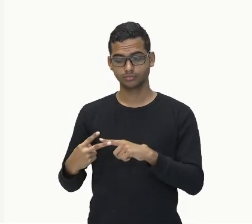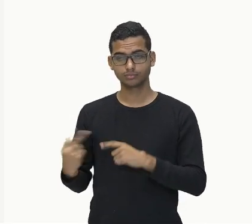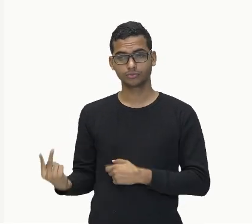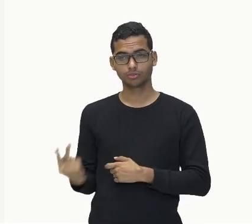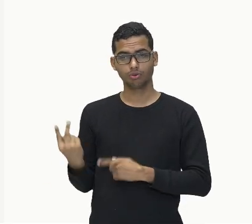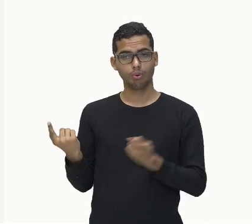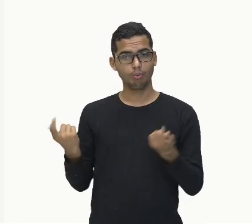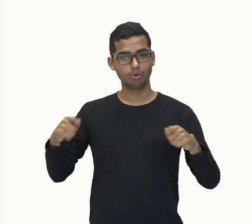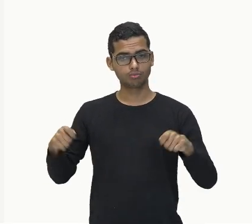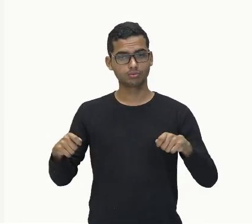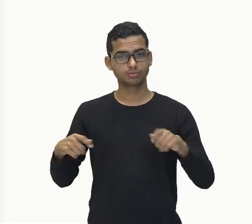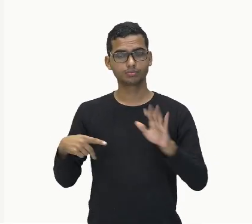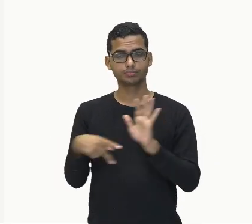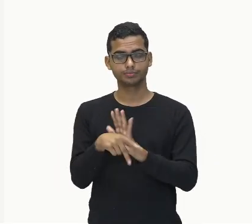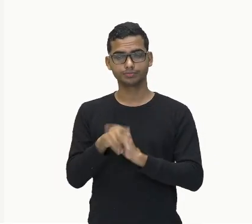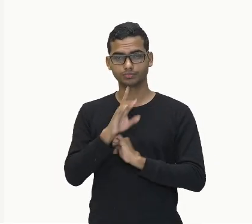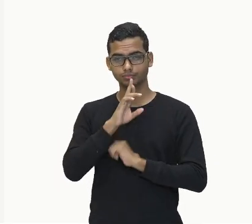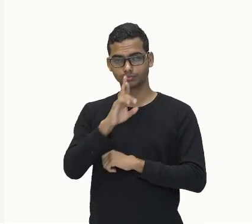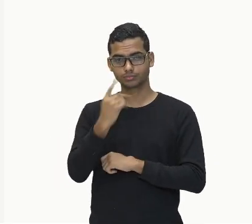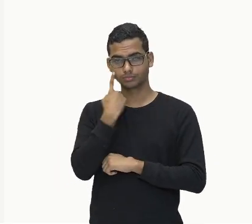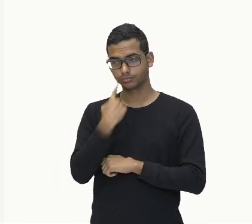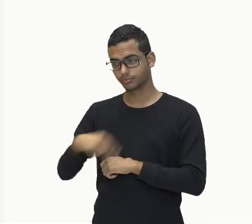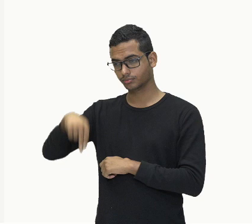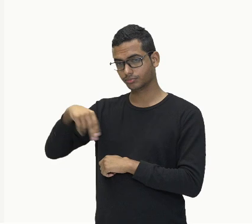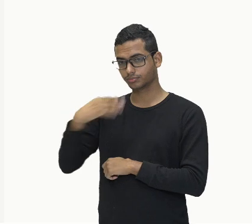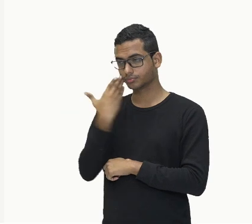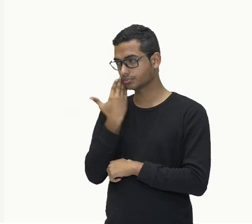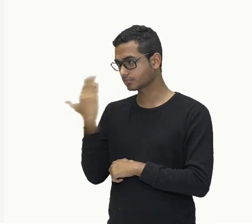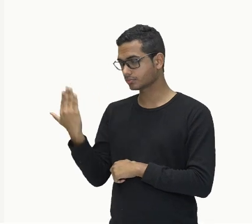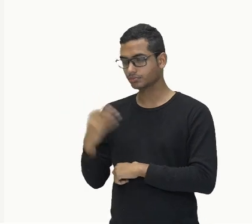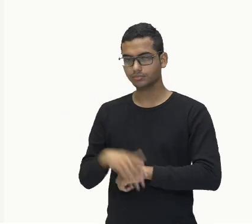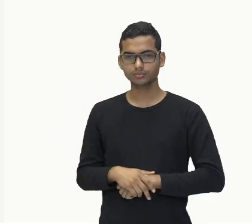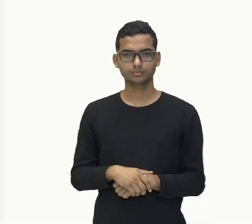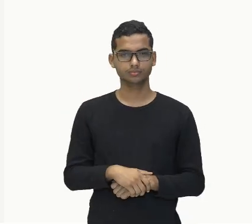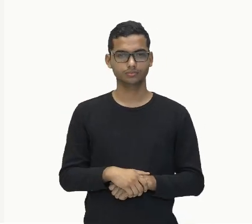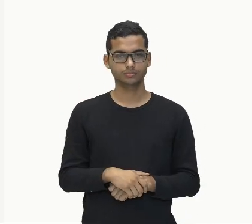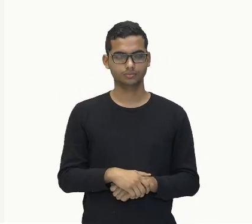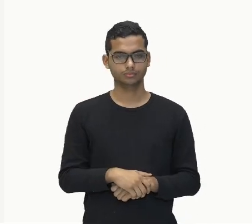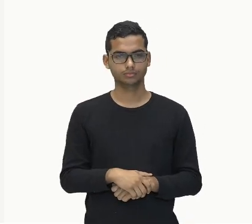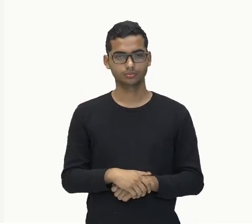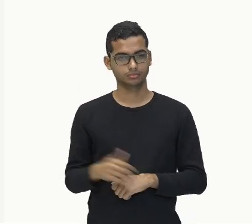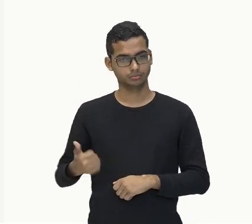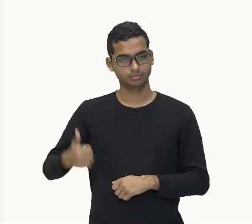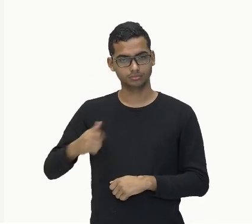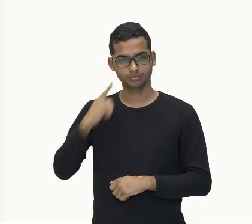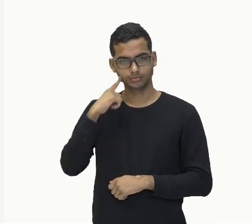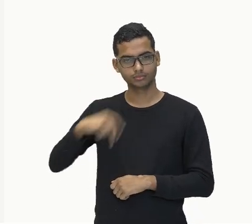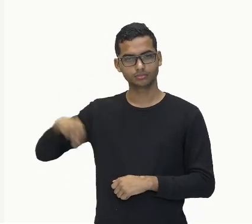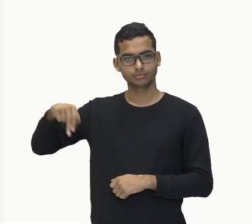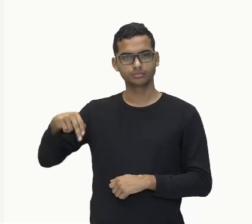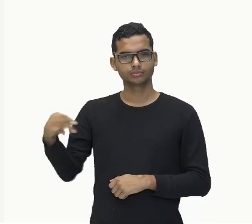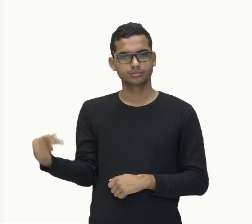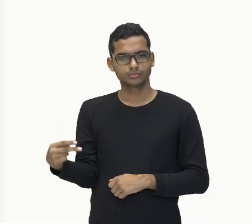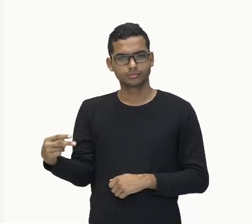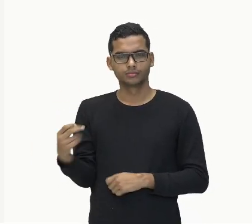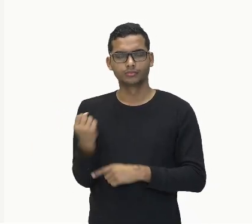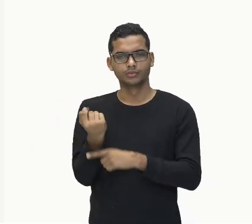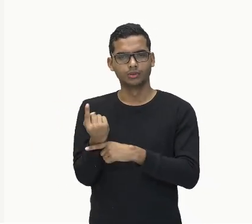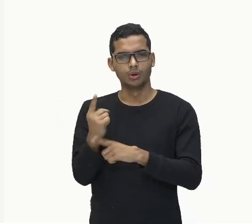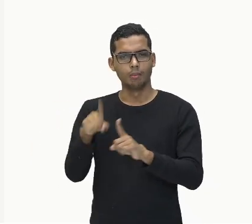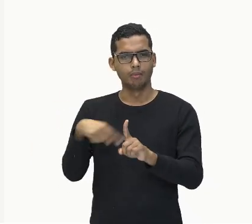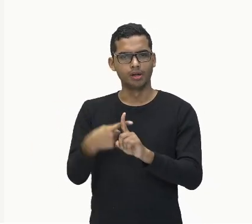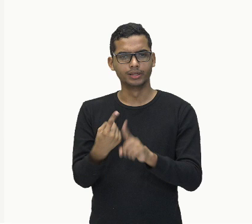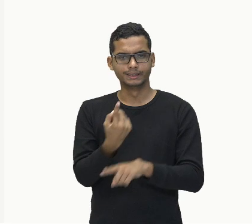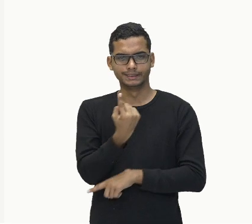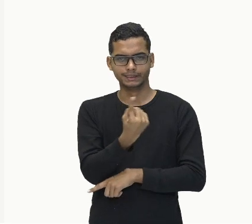n. O primeiro vai ser 1 mais 15 sobre 2, que é 16 sobre 2, que é 8. O outro